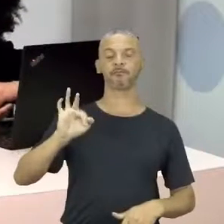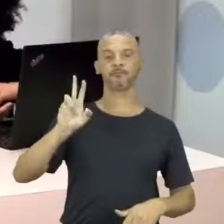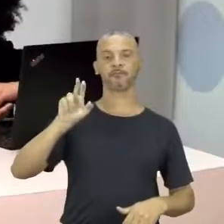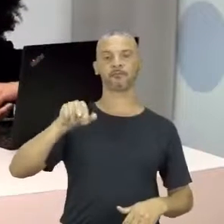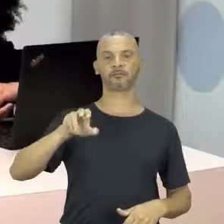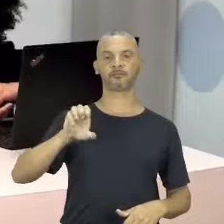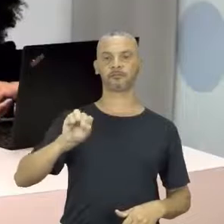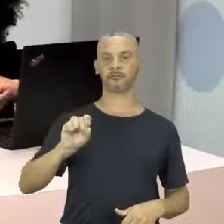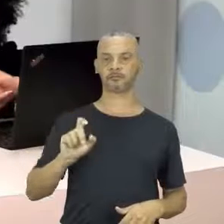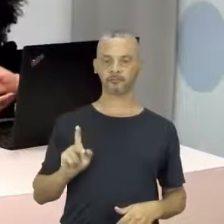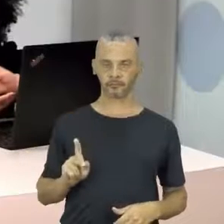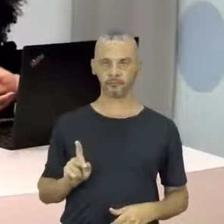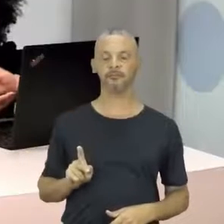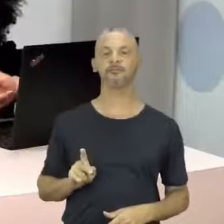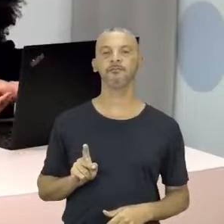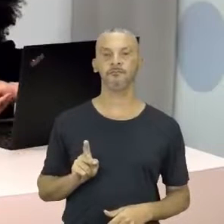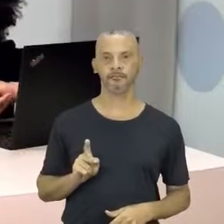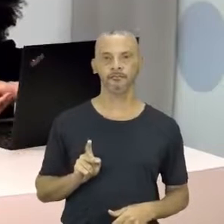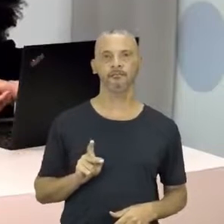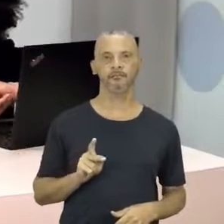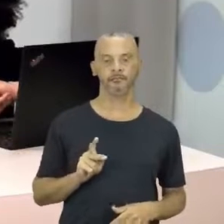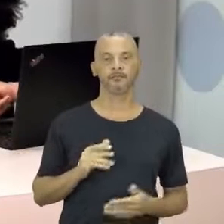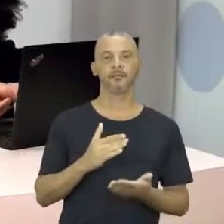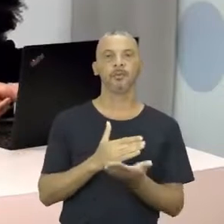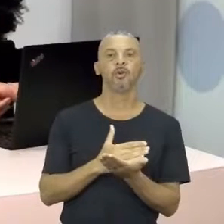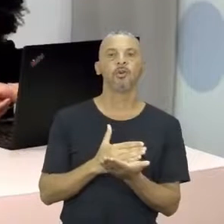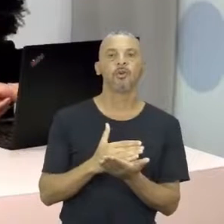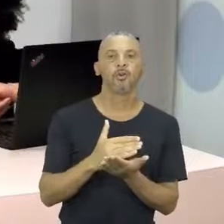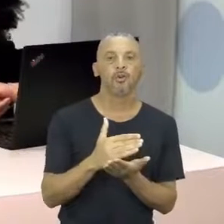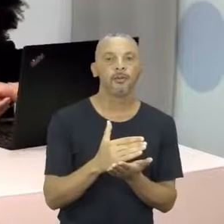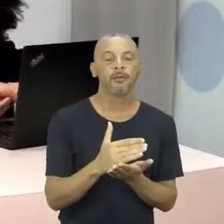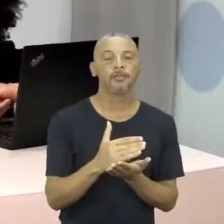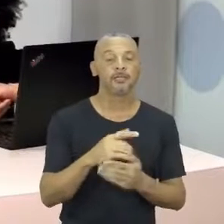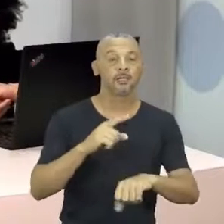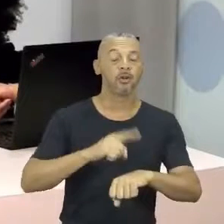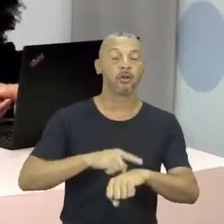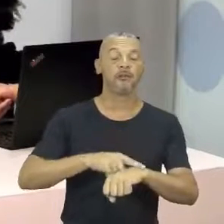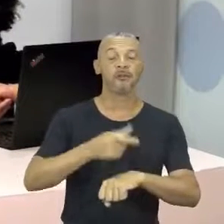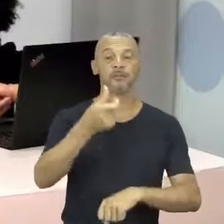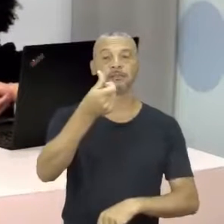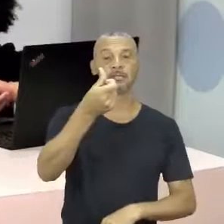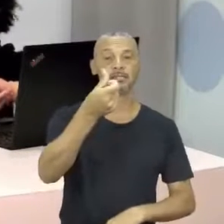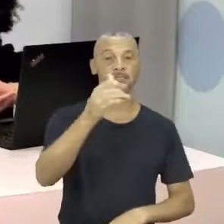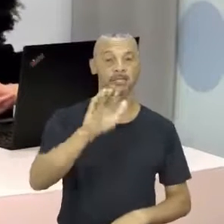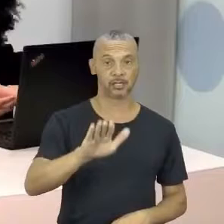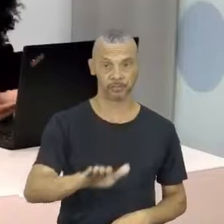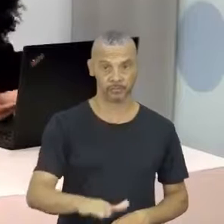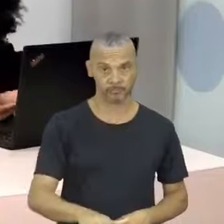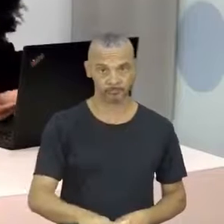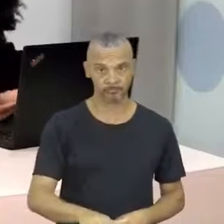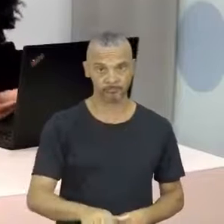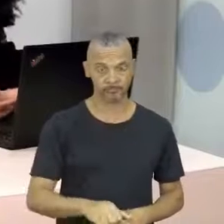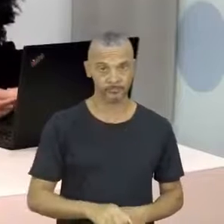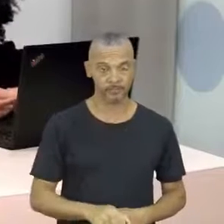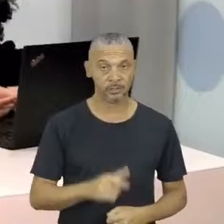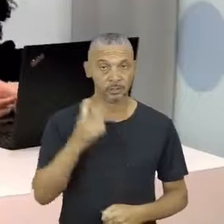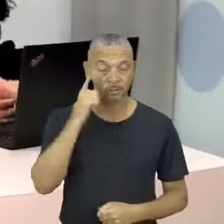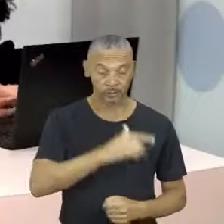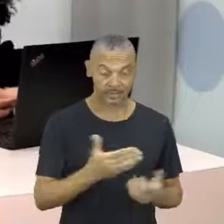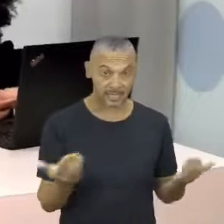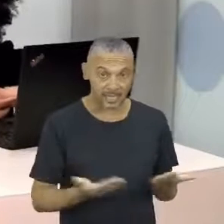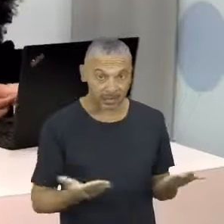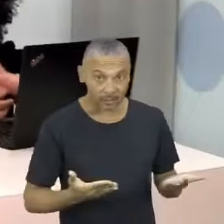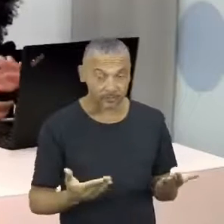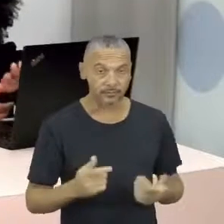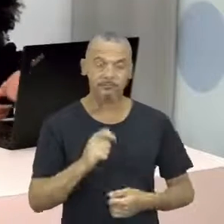inscreveram no concurso da VUNESP, começam a partir das 18 horas. Então, vocês não conseguirão acessar